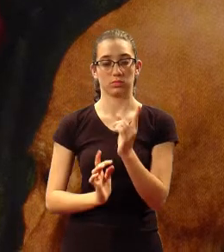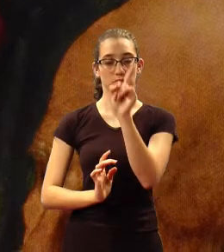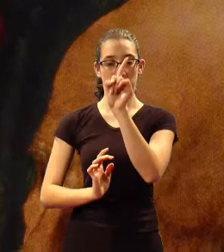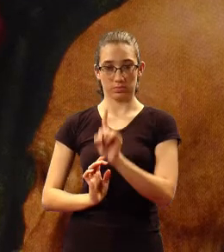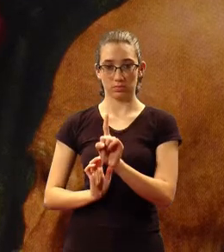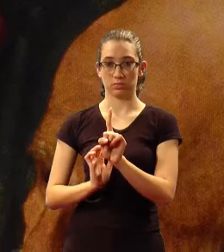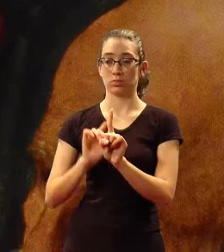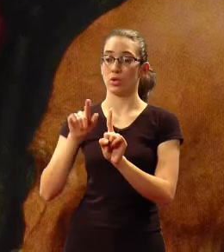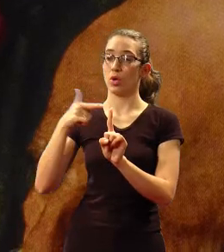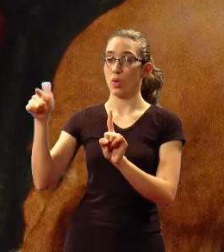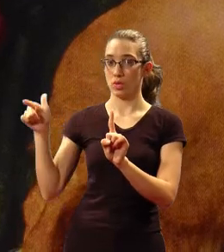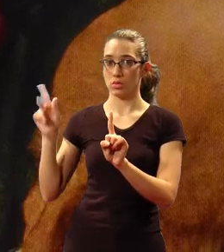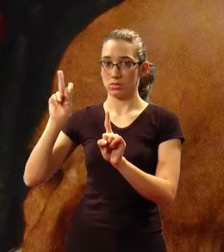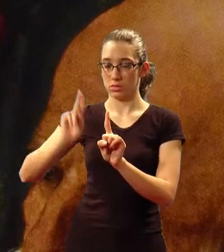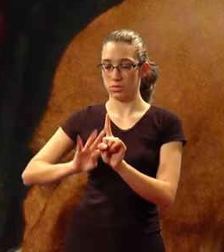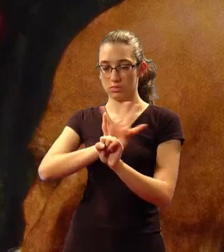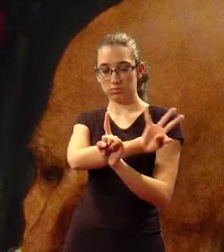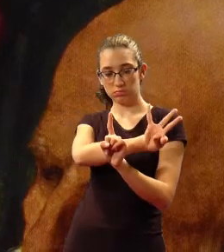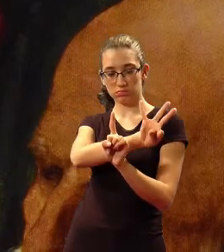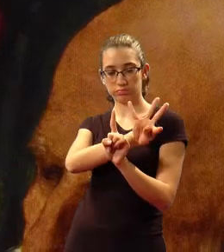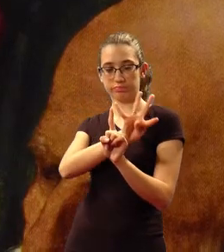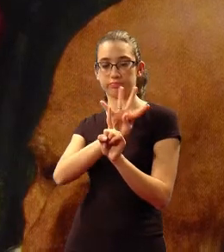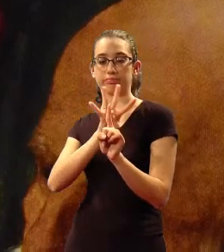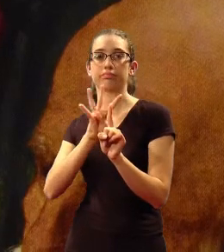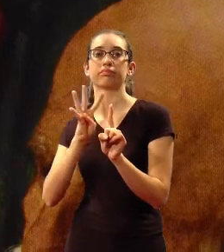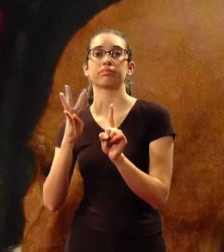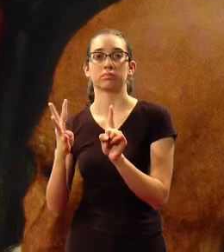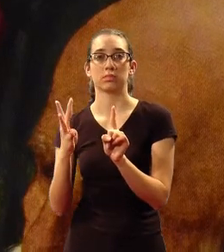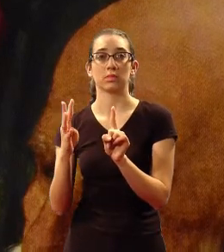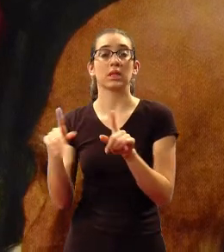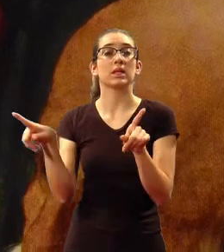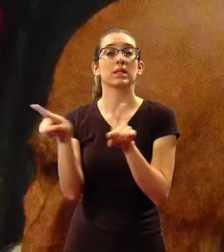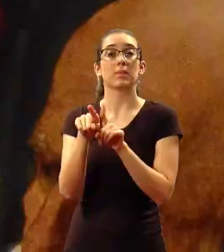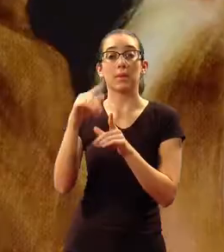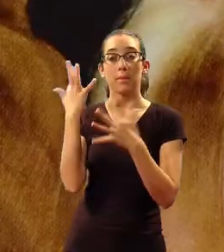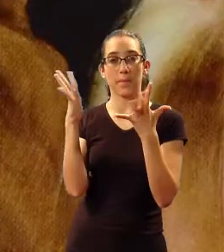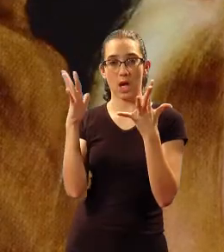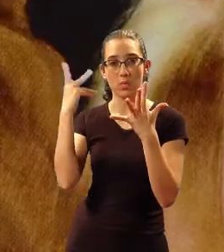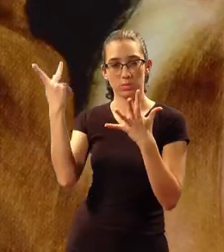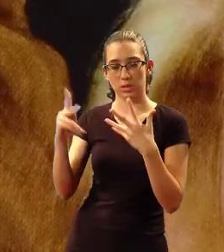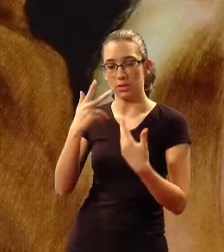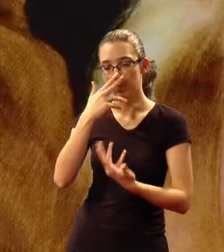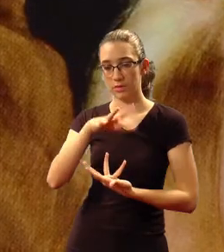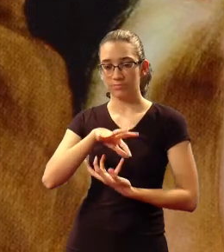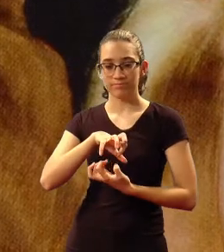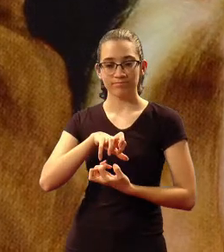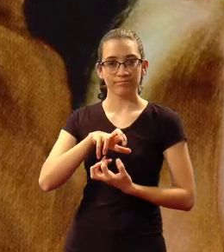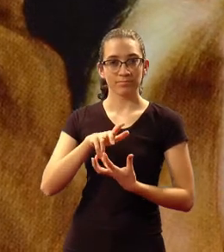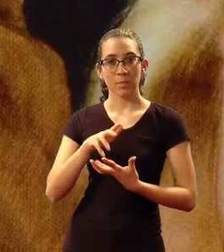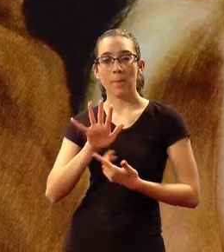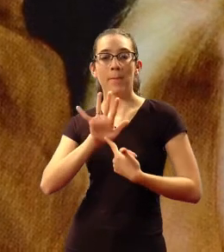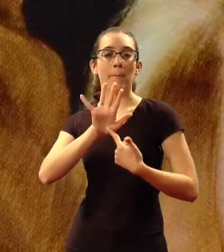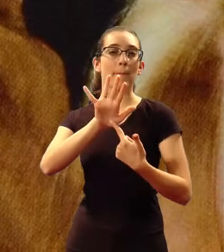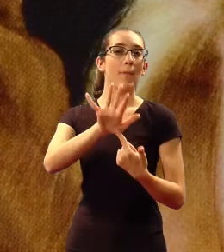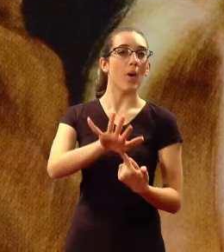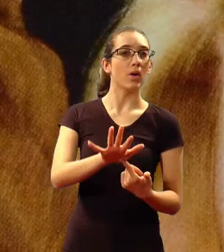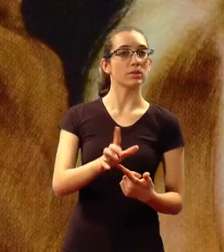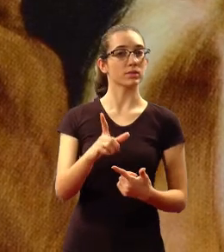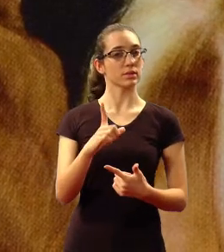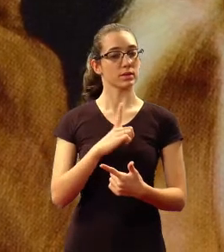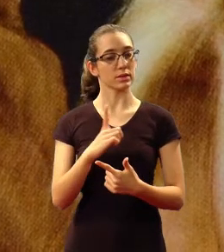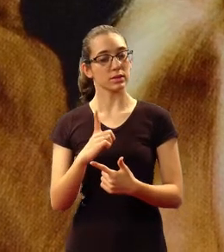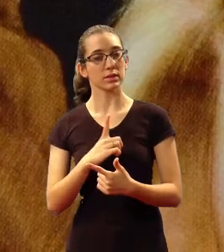quadro, né? Ele ocupa exatamente o centro do quadro, suas mãos falam, suas mãos